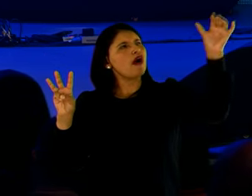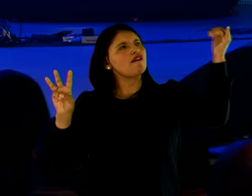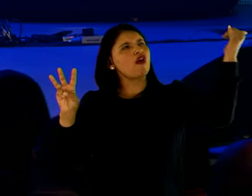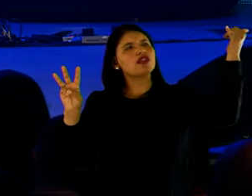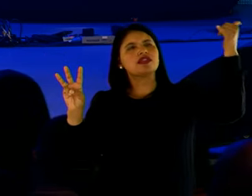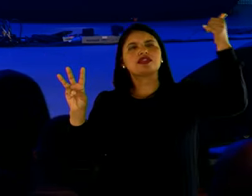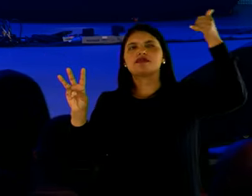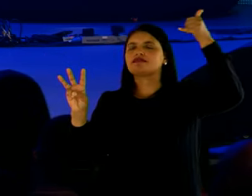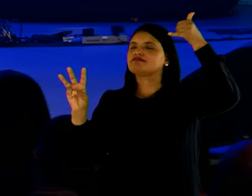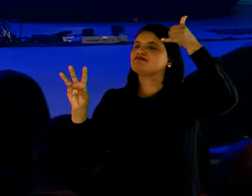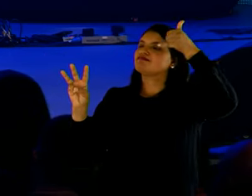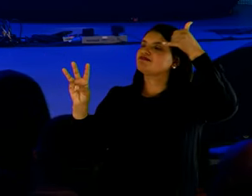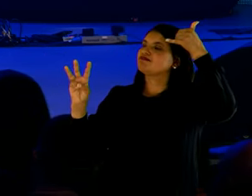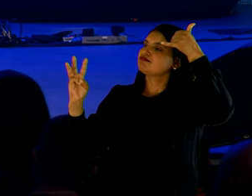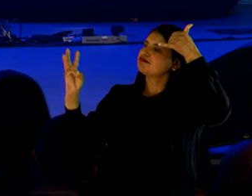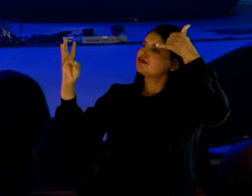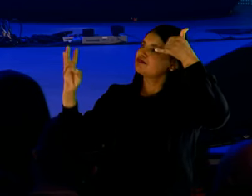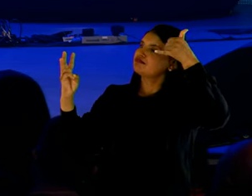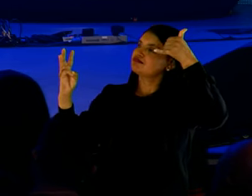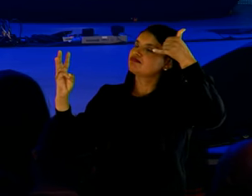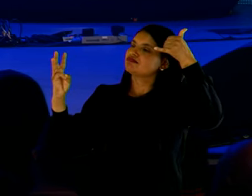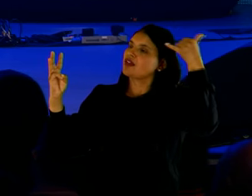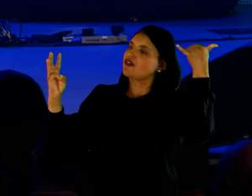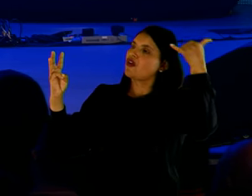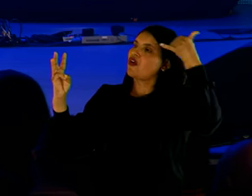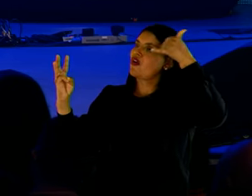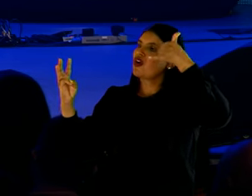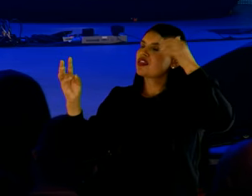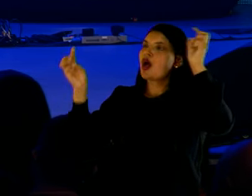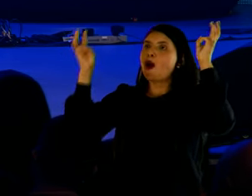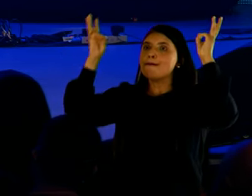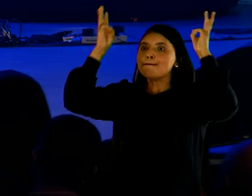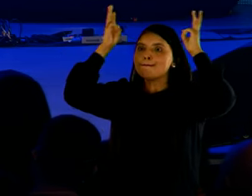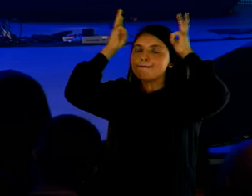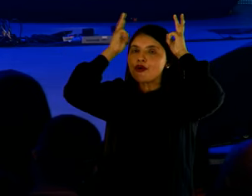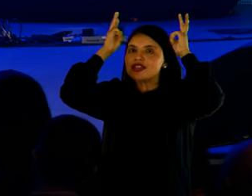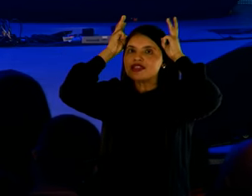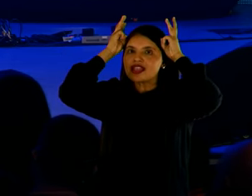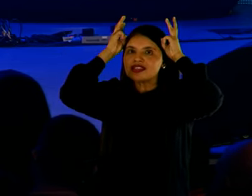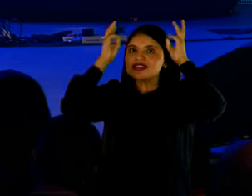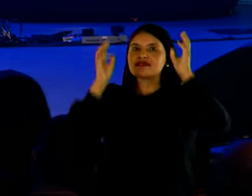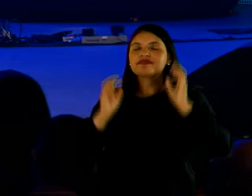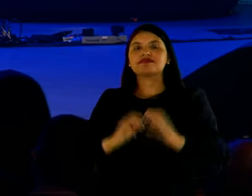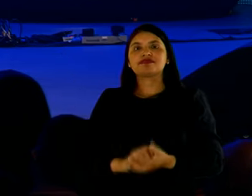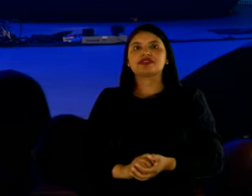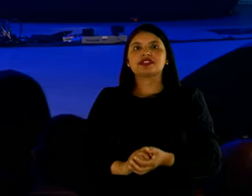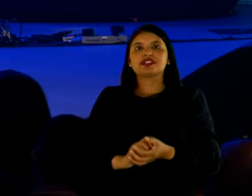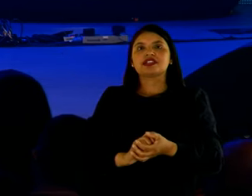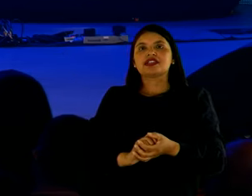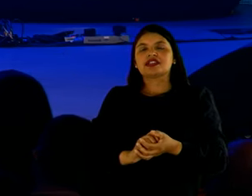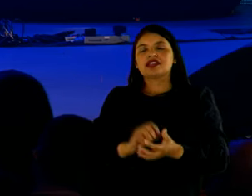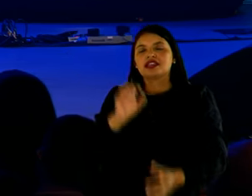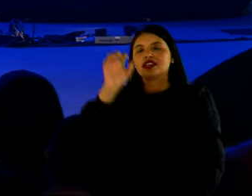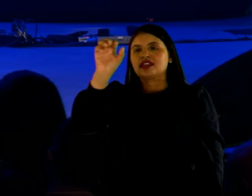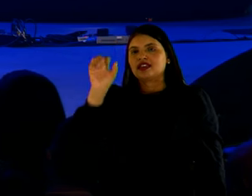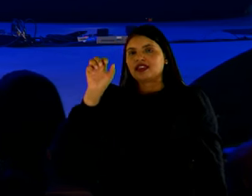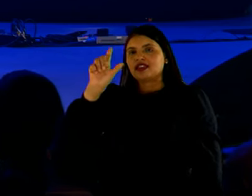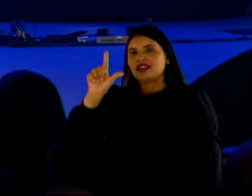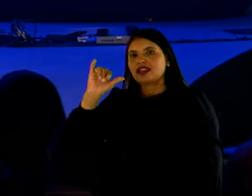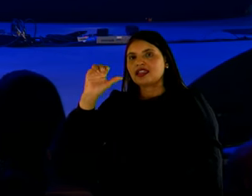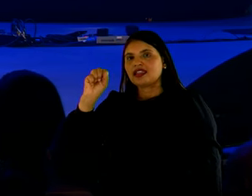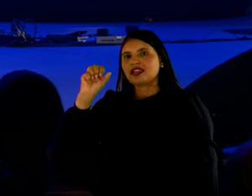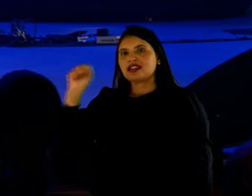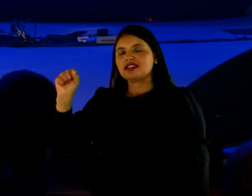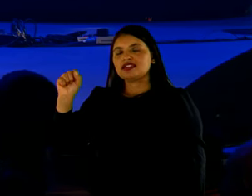eles. Apareceu ali Moisés e Elias representando os profetas e a lei que conversavam com